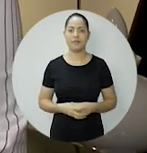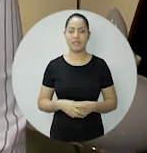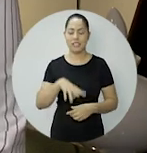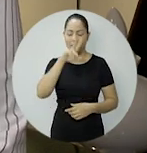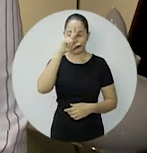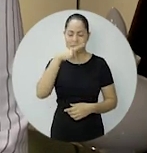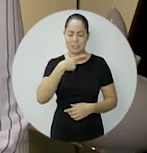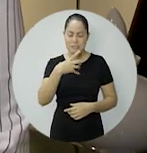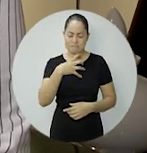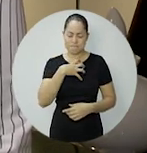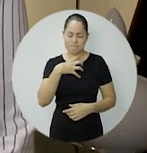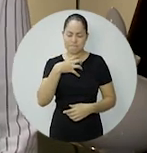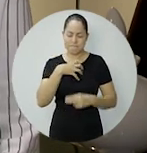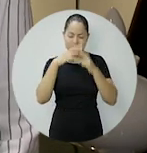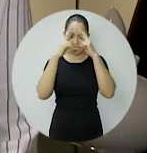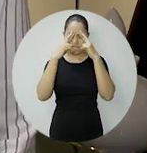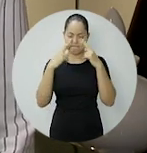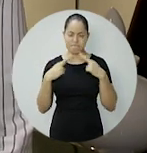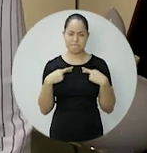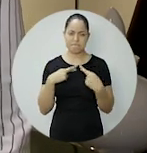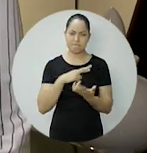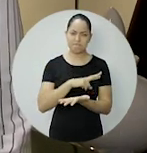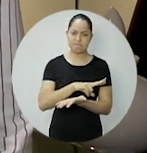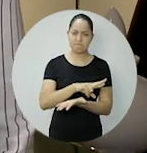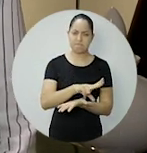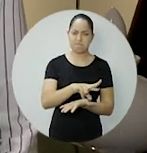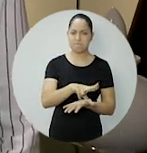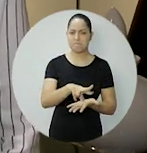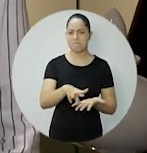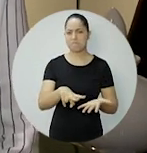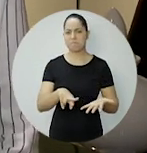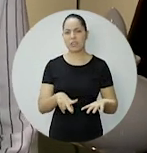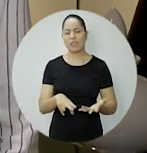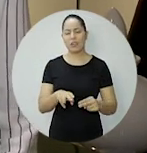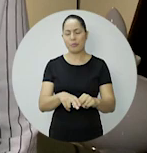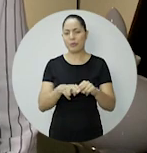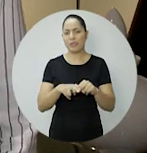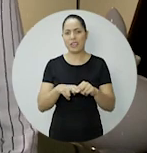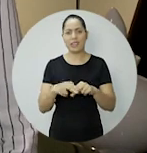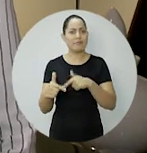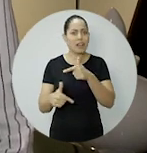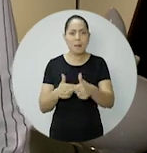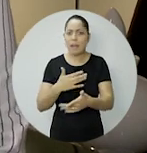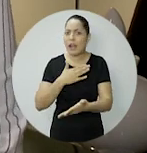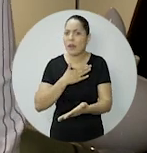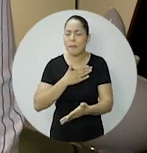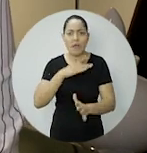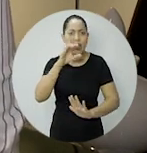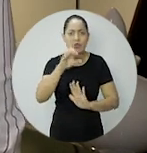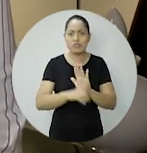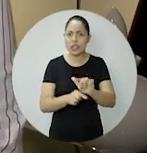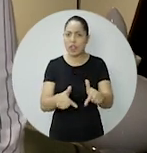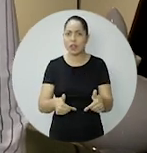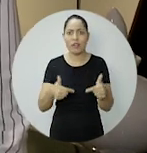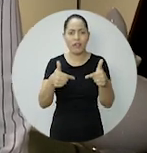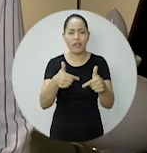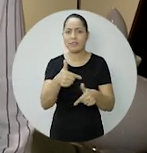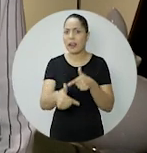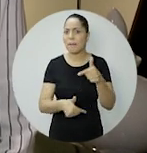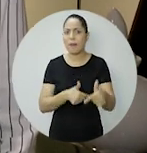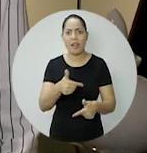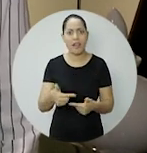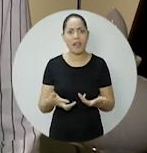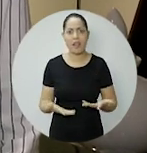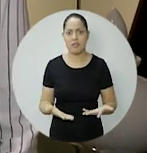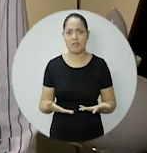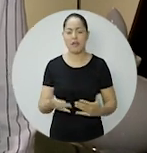senti desrespeitada em todos os sentidos, porque eu só estava trabalhando, eu estava exercendo o meu direito de trabalhar,